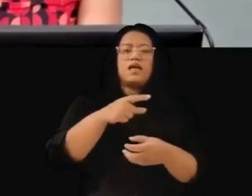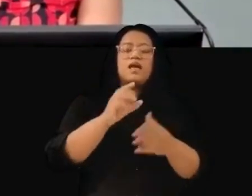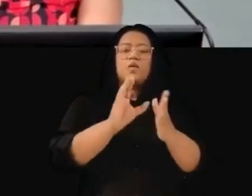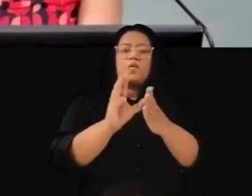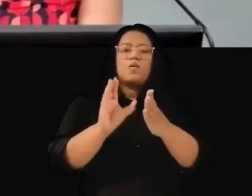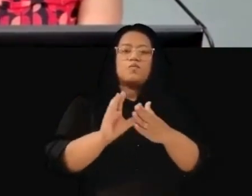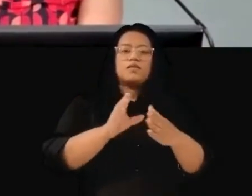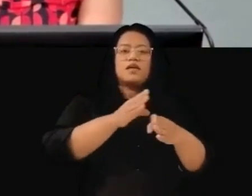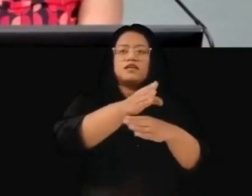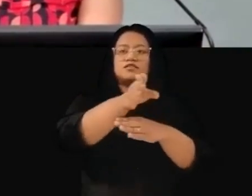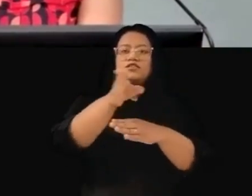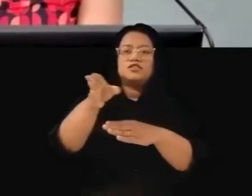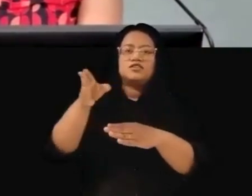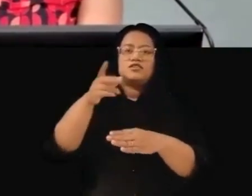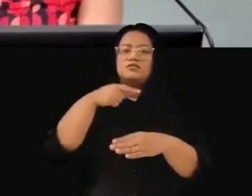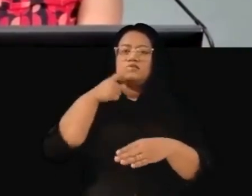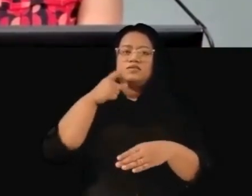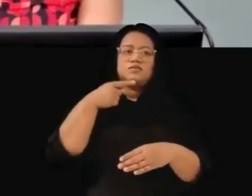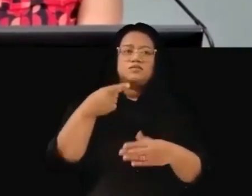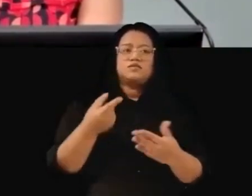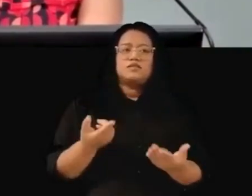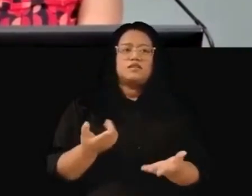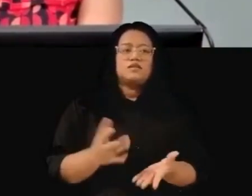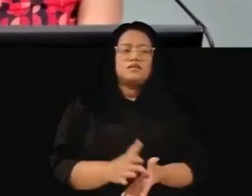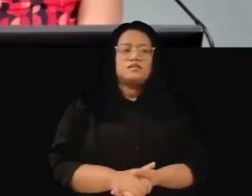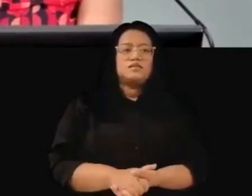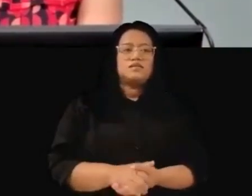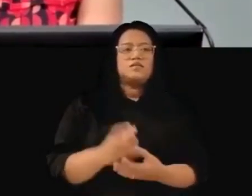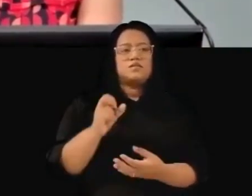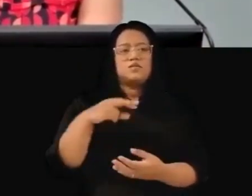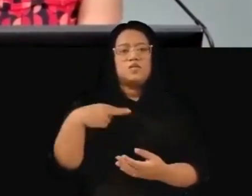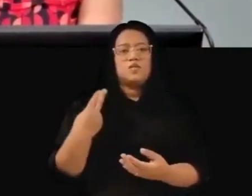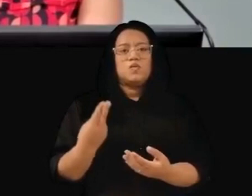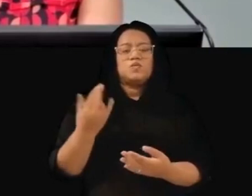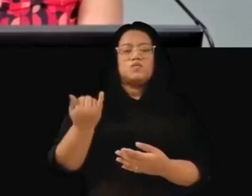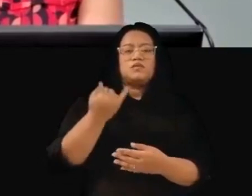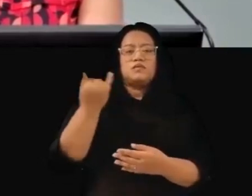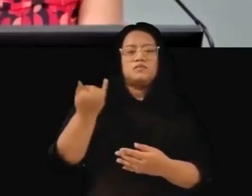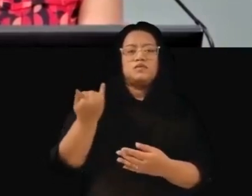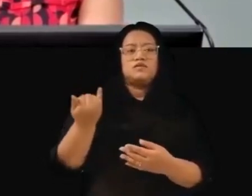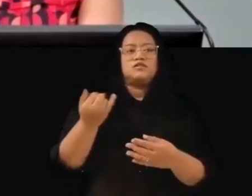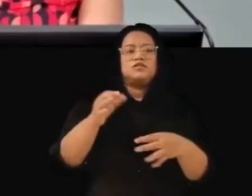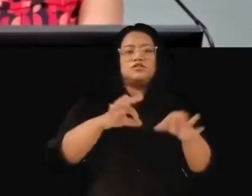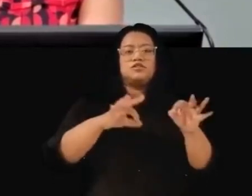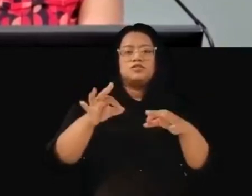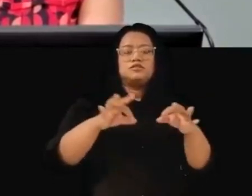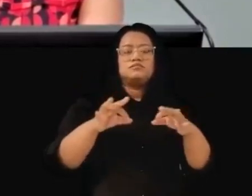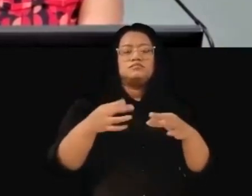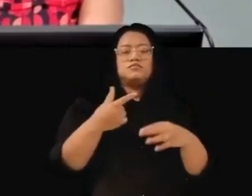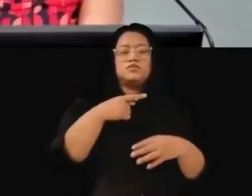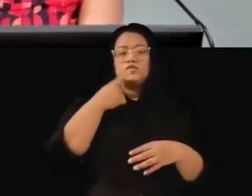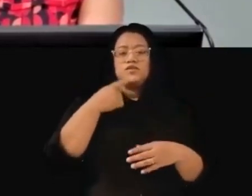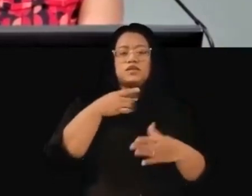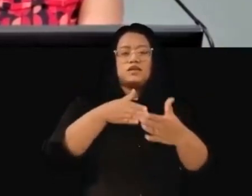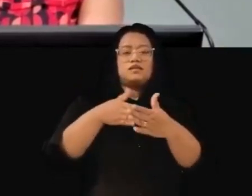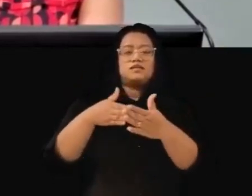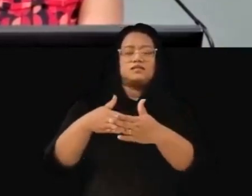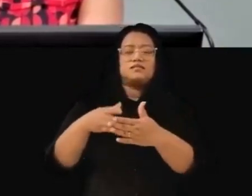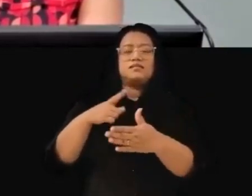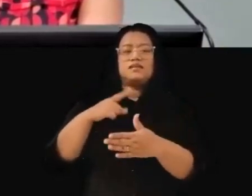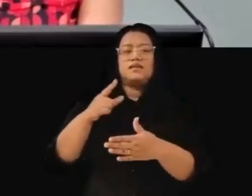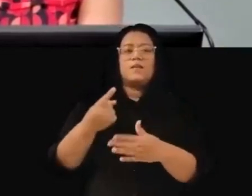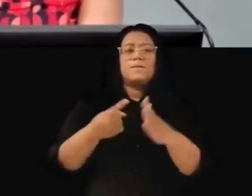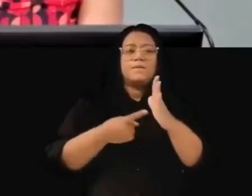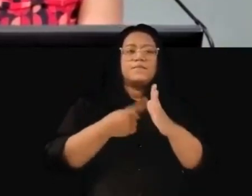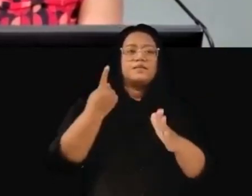um ponto ao outro escoar sua produção ou pegar algum insumo fundamental para sua organização. Então, eu acredito que o primeiro item seria, de